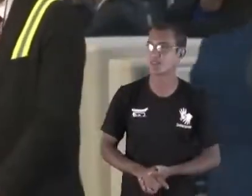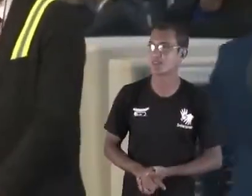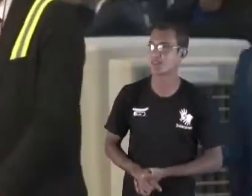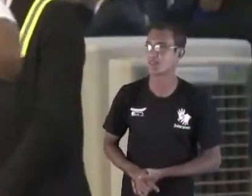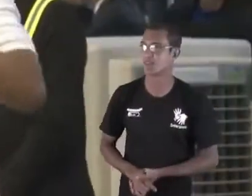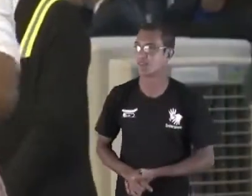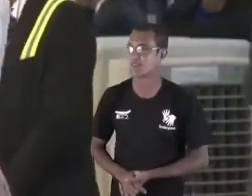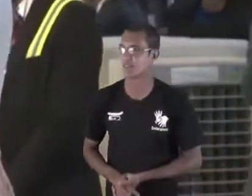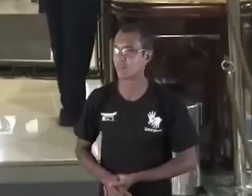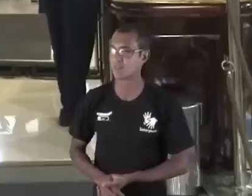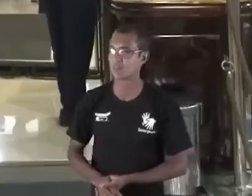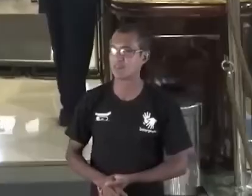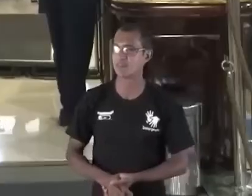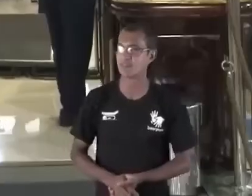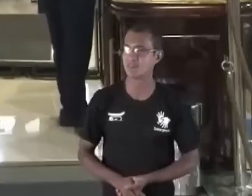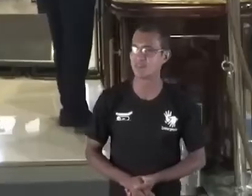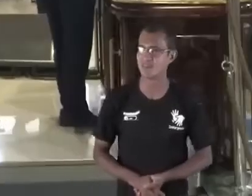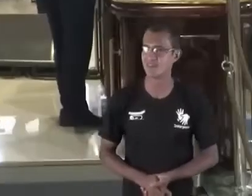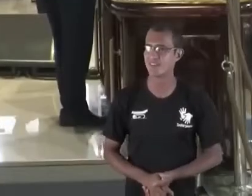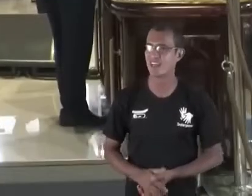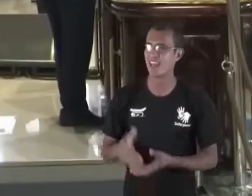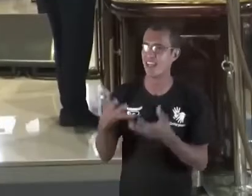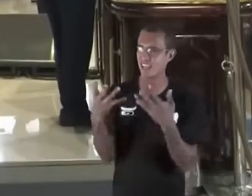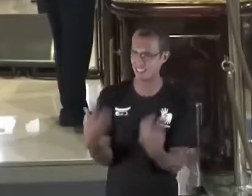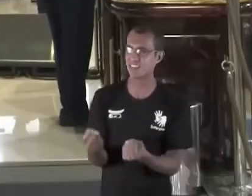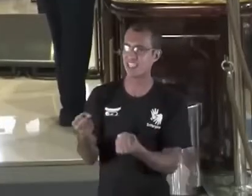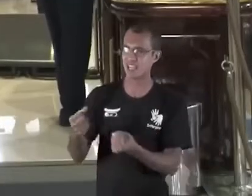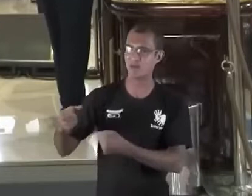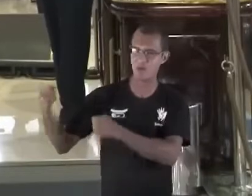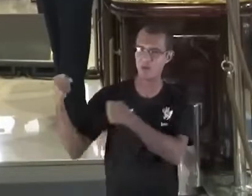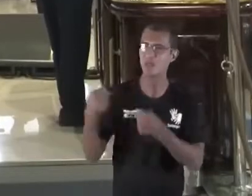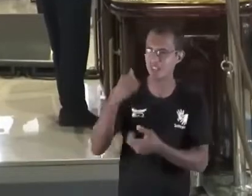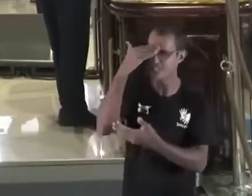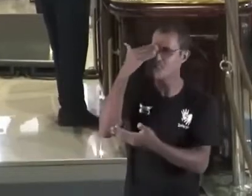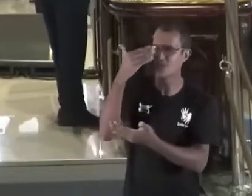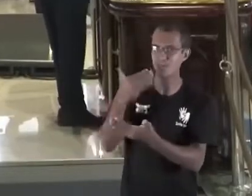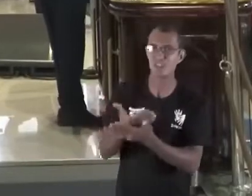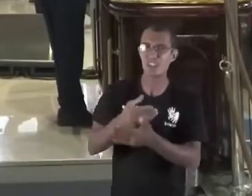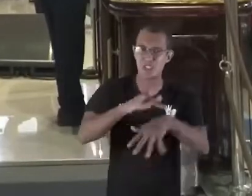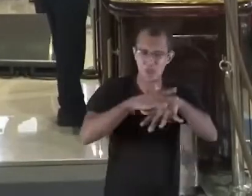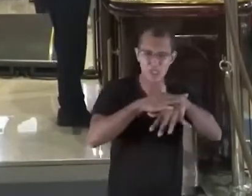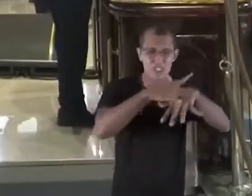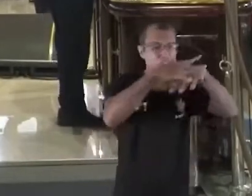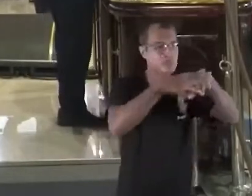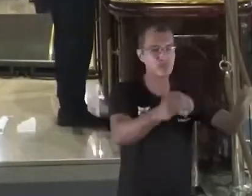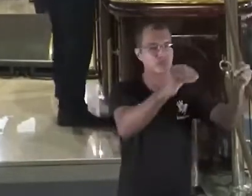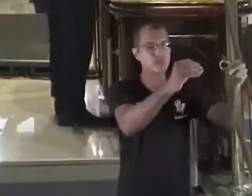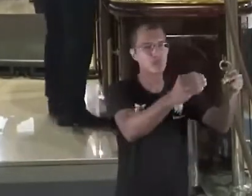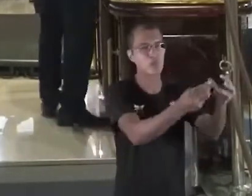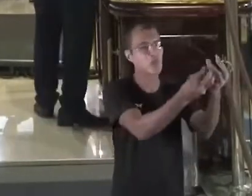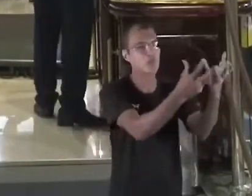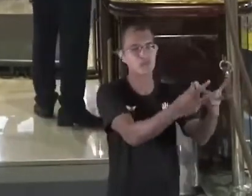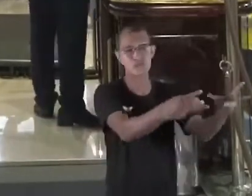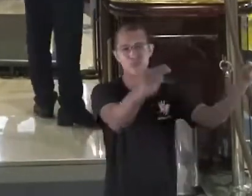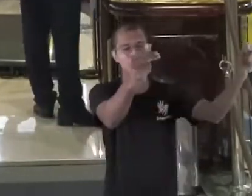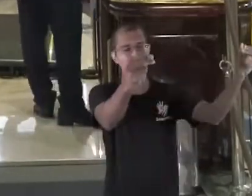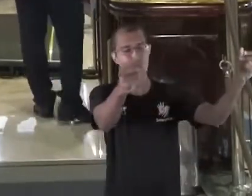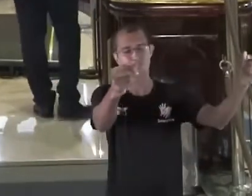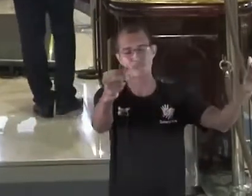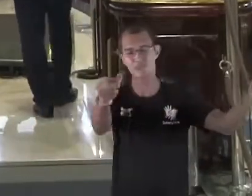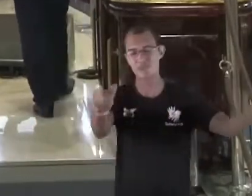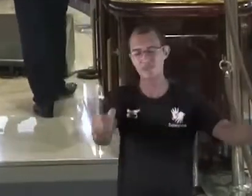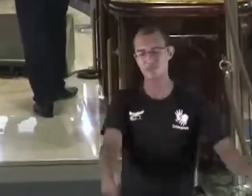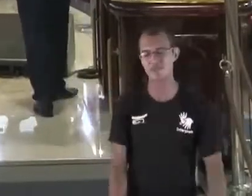vir. Chegou a sétima. A enfermidade vai embora. Cadê a oitava?